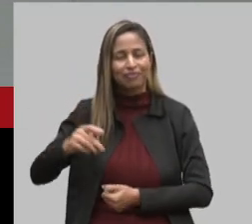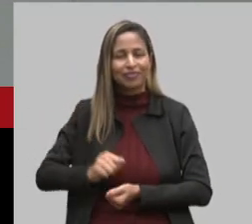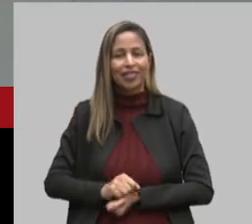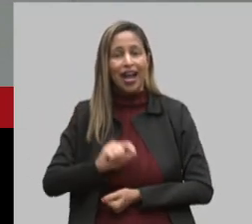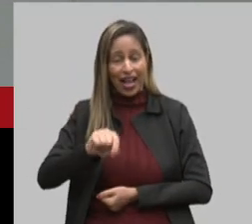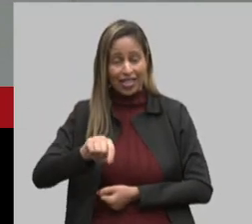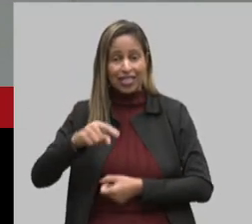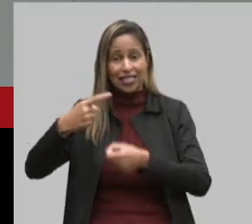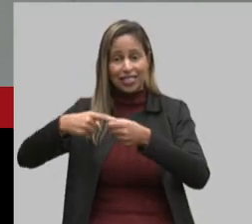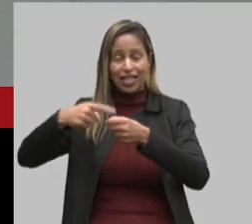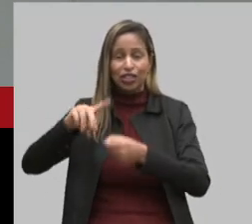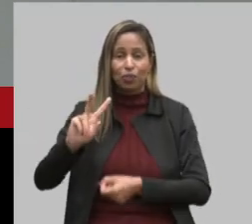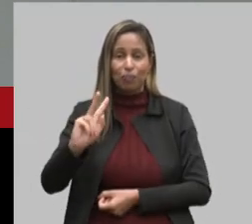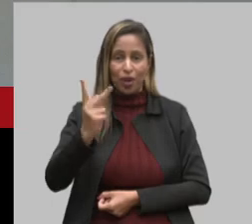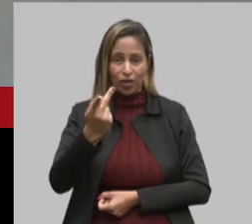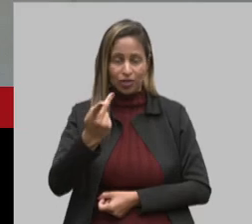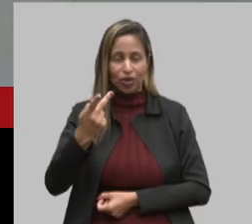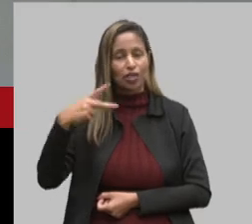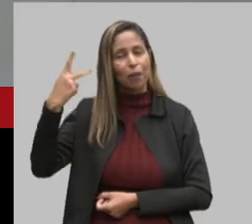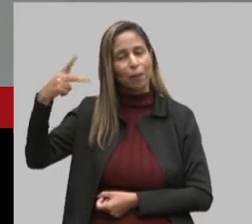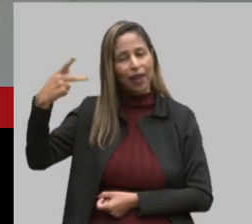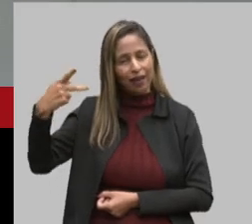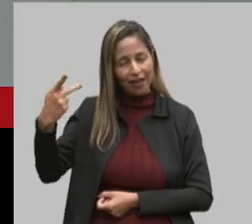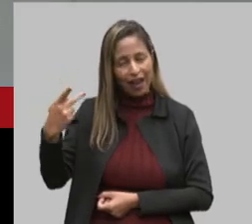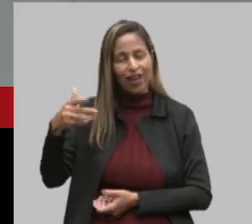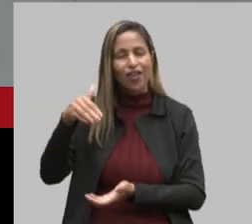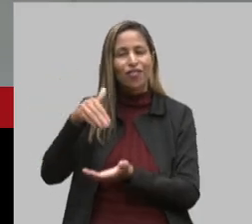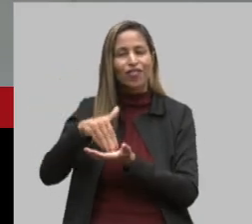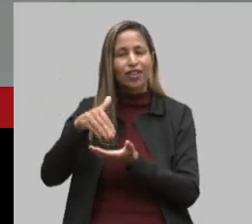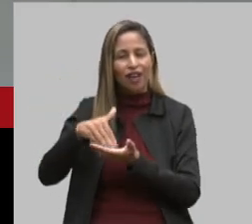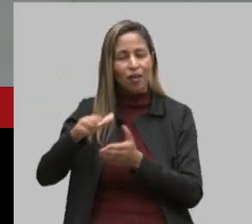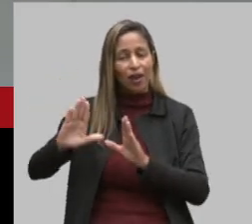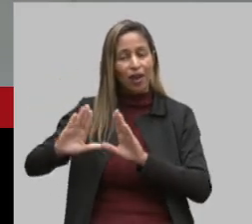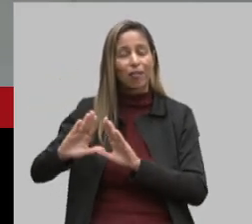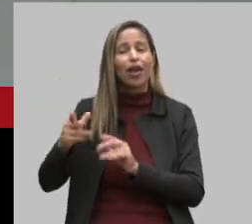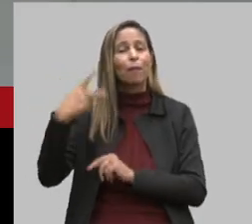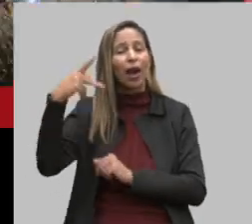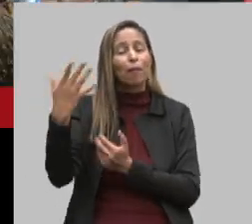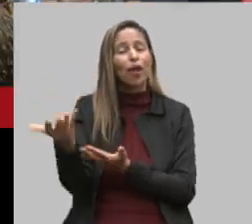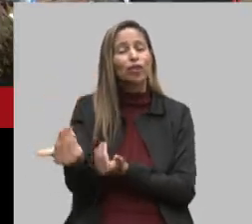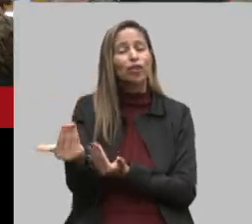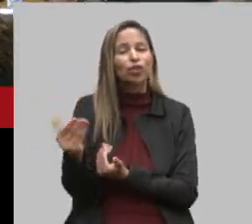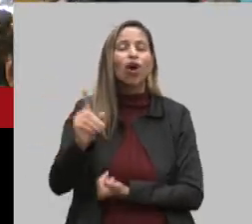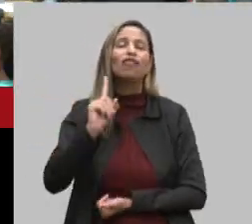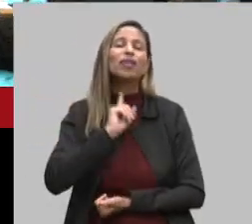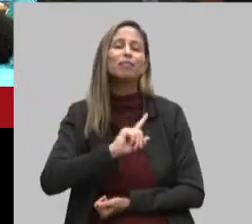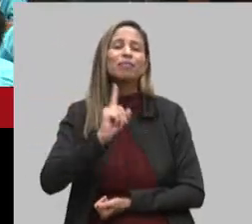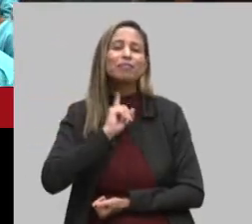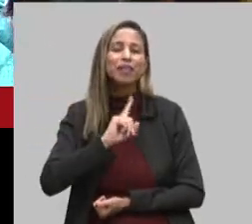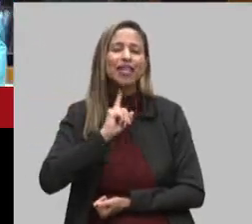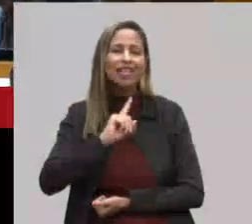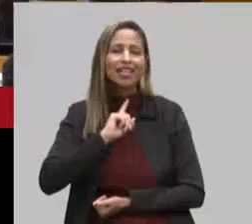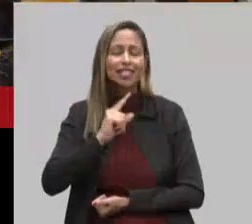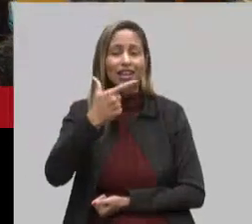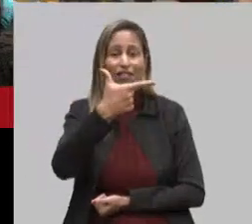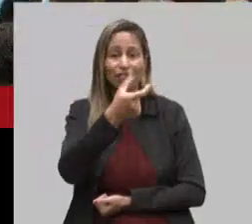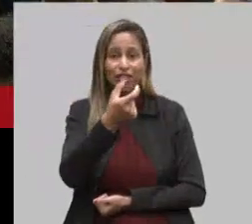Horizonte a plenária final do Parlamento jovem de Minas Gerais edição de